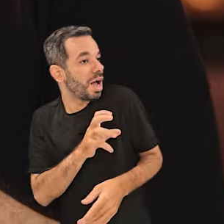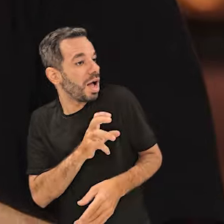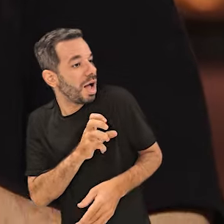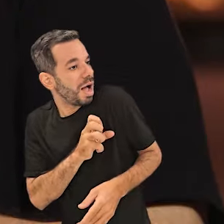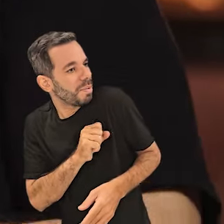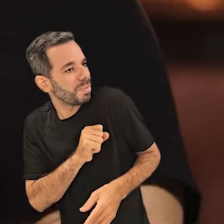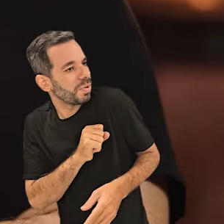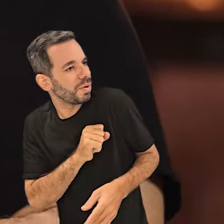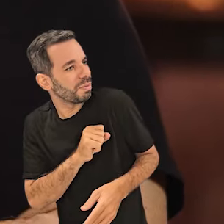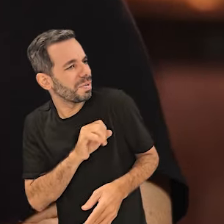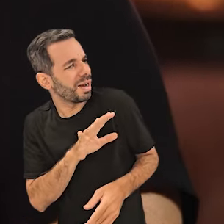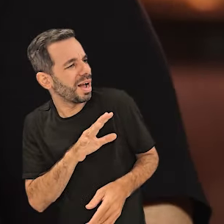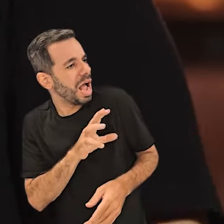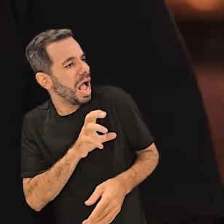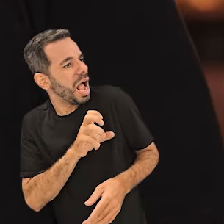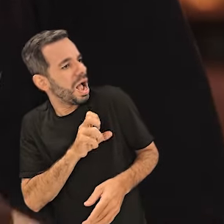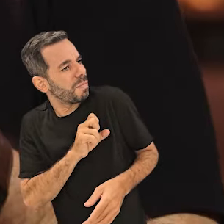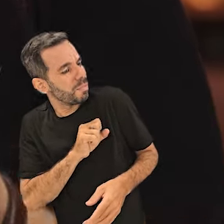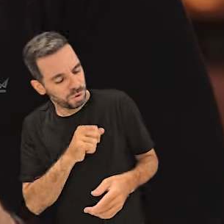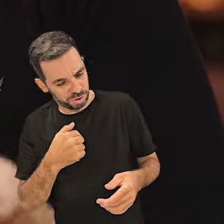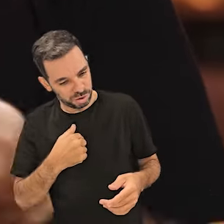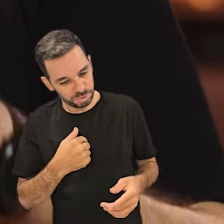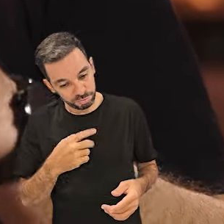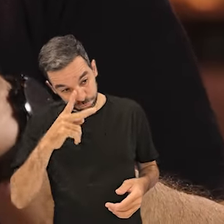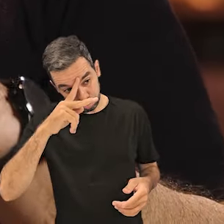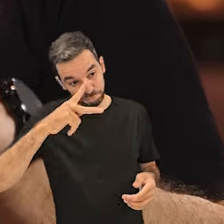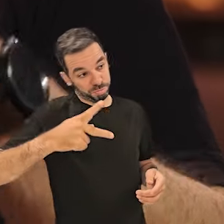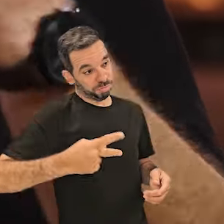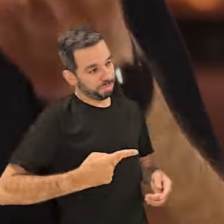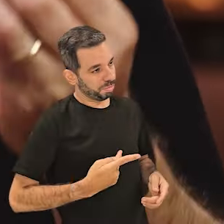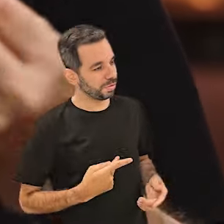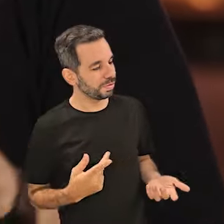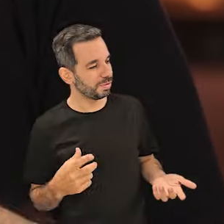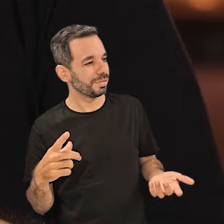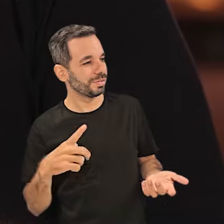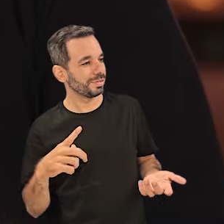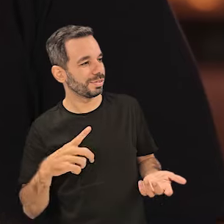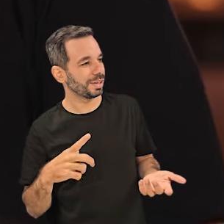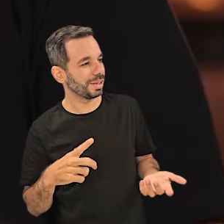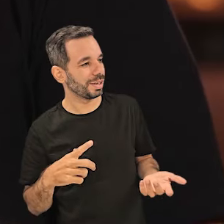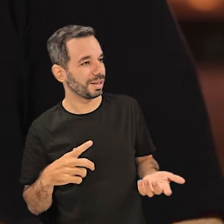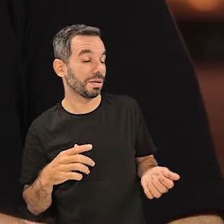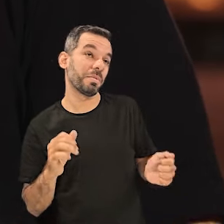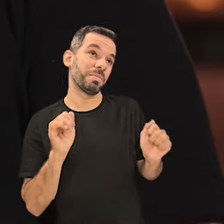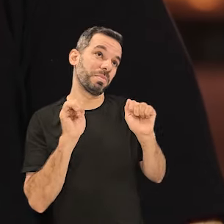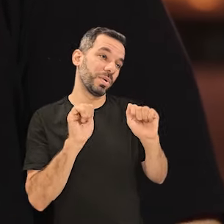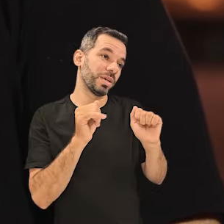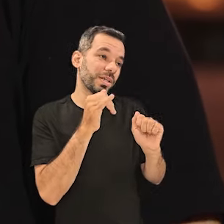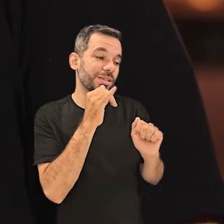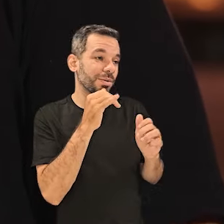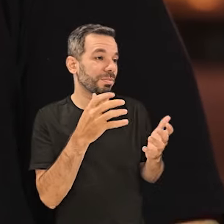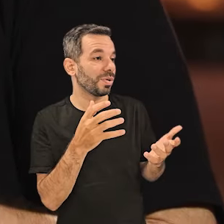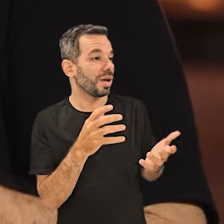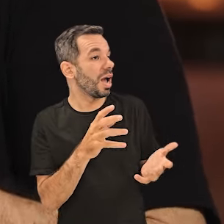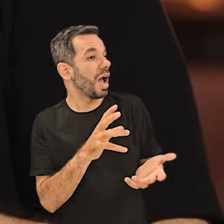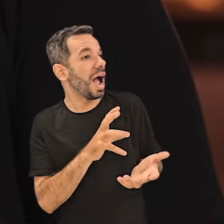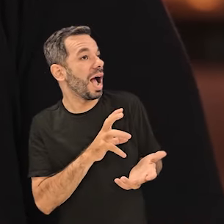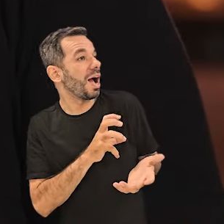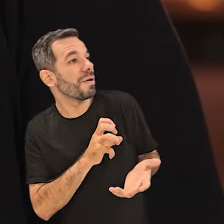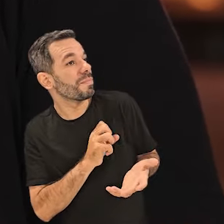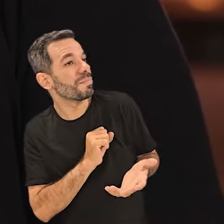você está falando do seu amor, né? Claro que você está falando de um amor hipotético, mas o Jair falou isso, você não